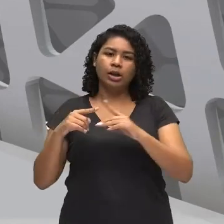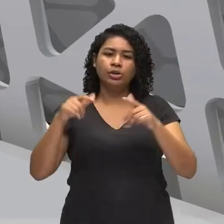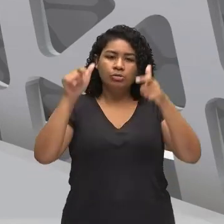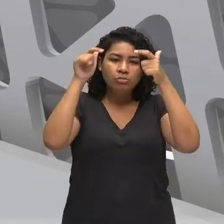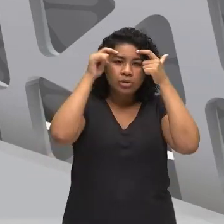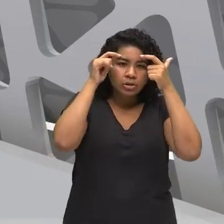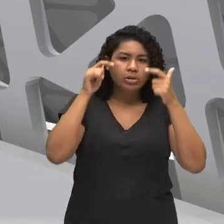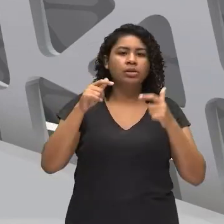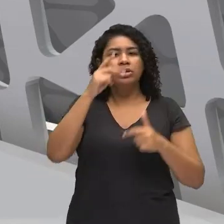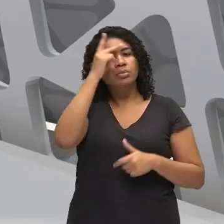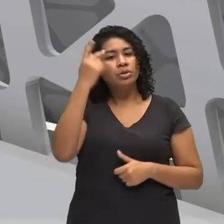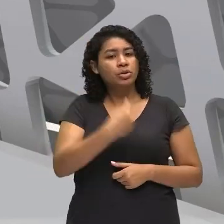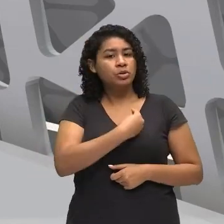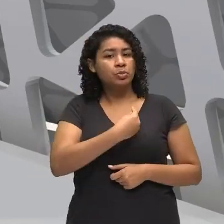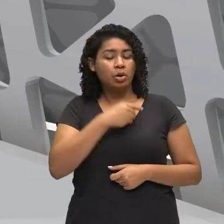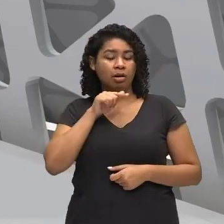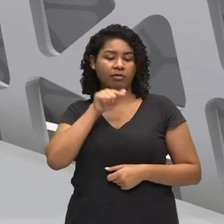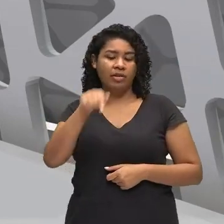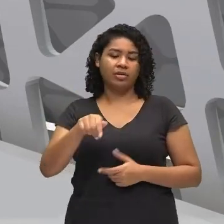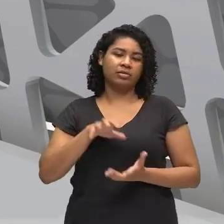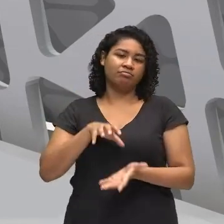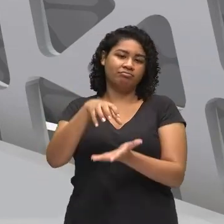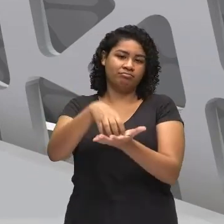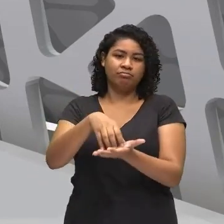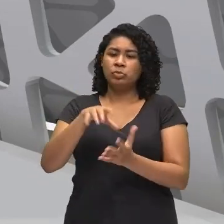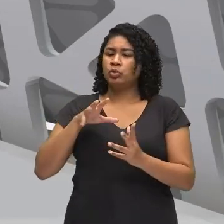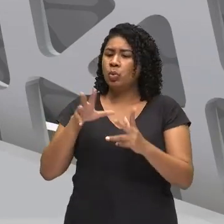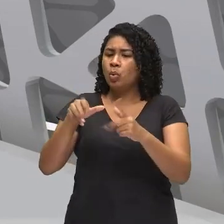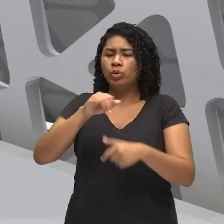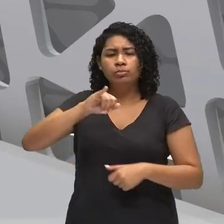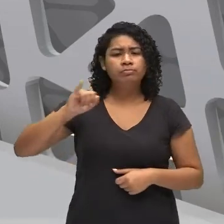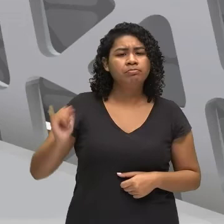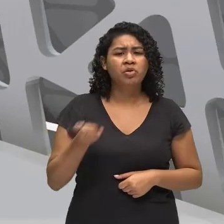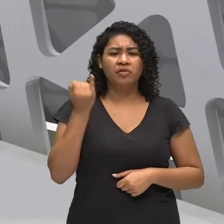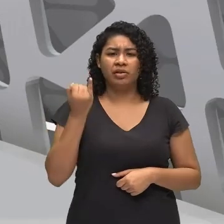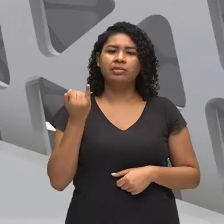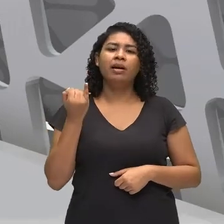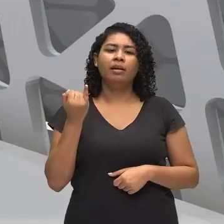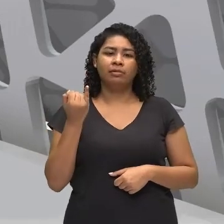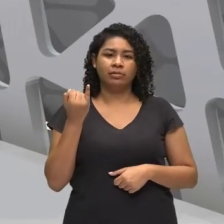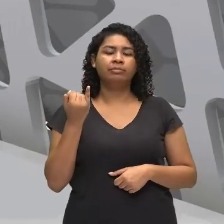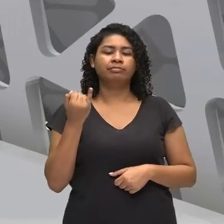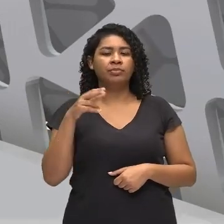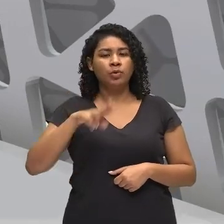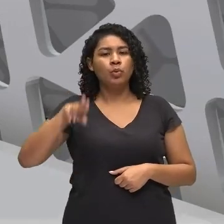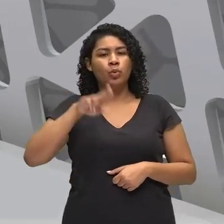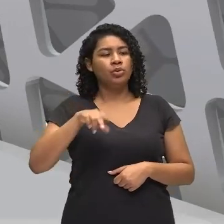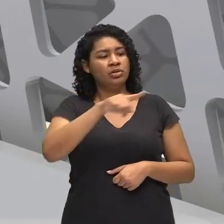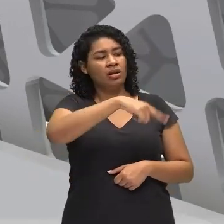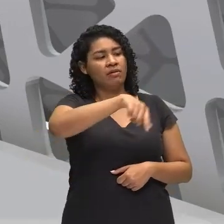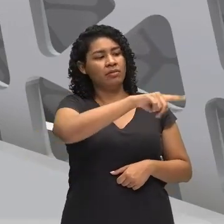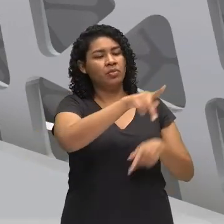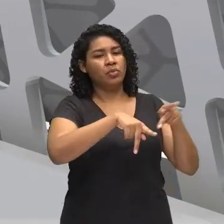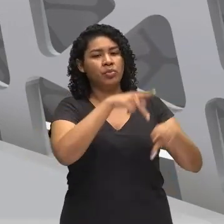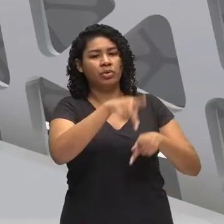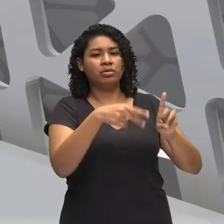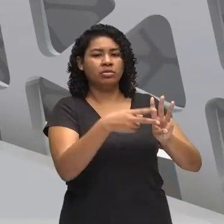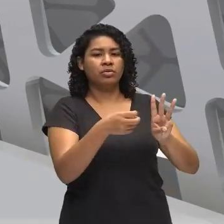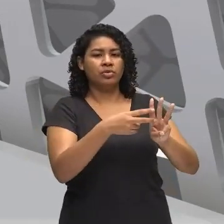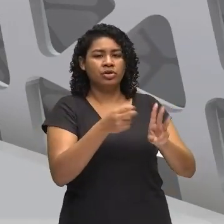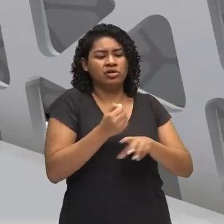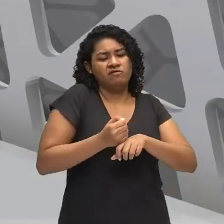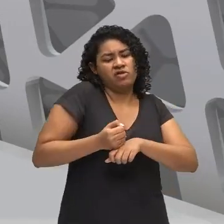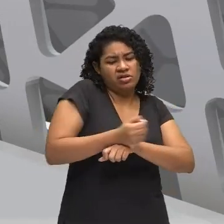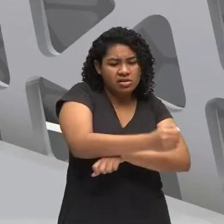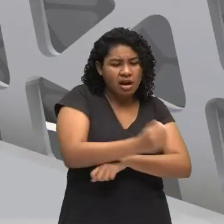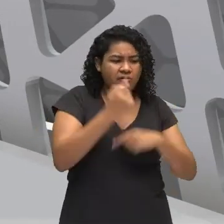estavam alojados aqui, nós colonos leigos chamados, porque todos eles se beneficiavam dessa mão de obra. Seja de forma mais forçosa,